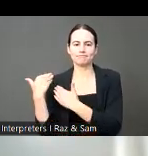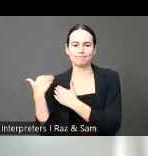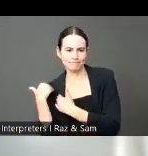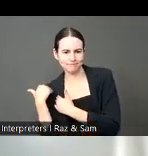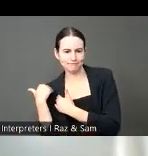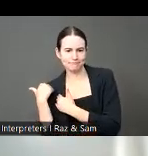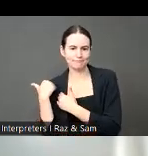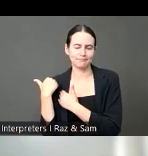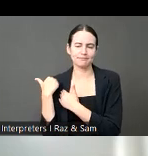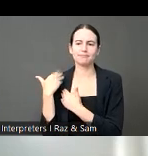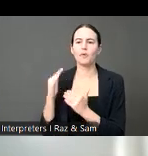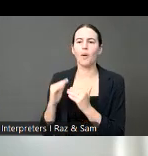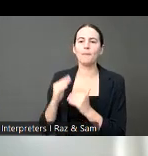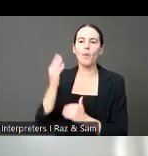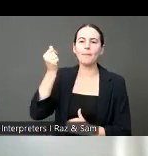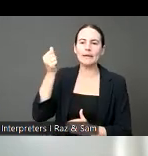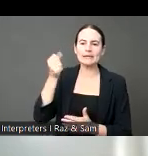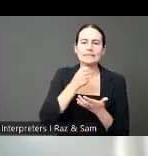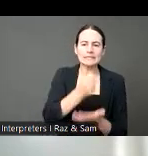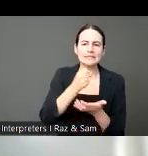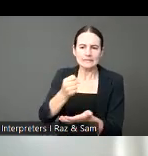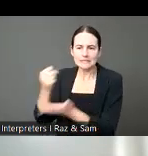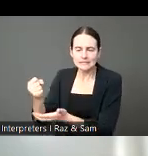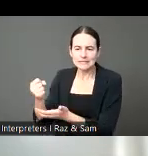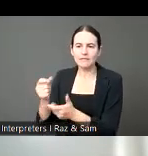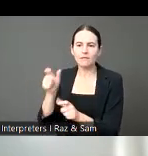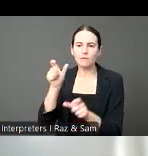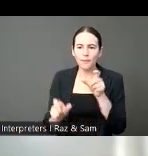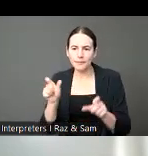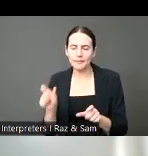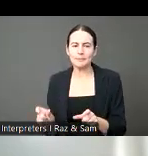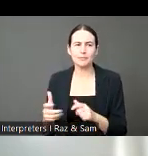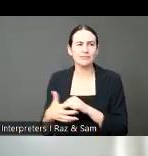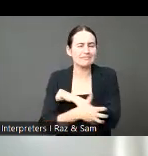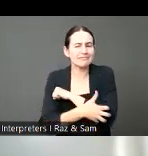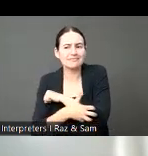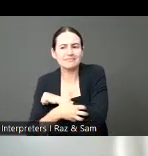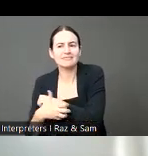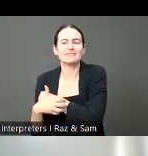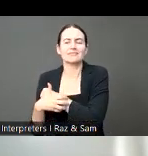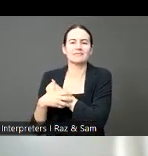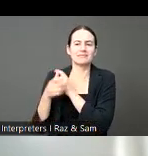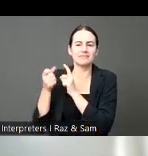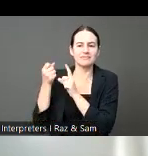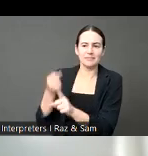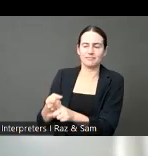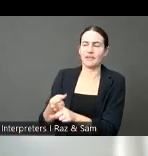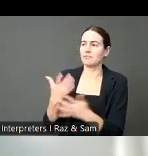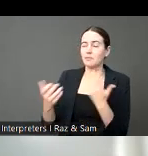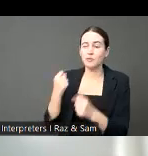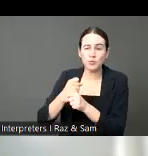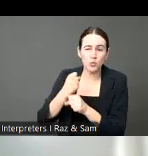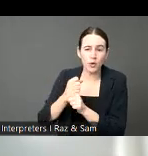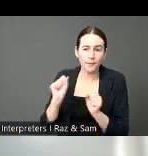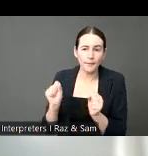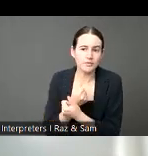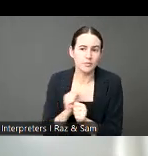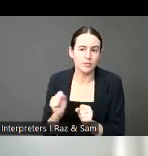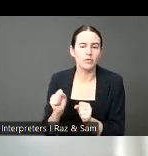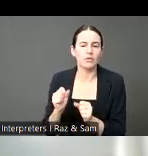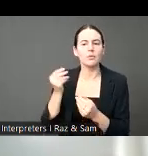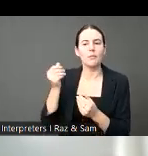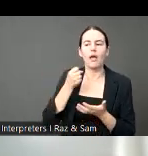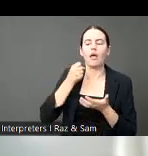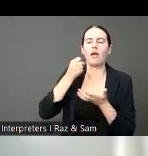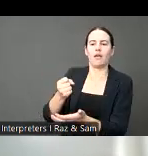já sabemos que impacta diretamente tanto para diminuir os riscos dessas pessoas adoecerem, mas também ele